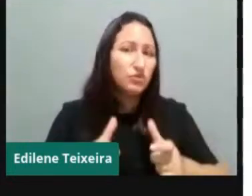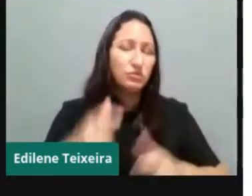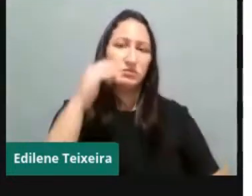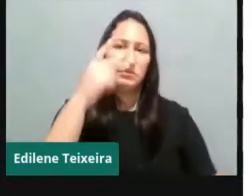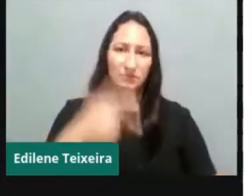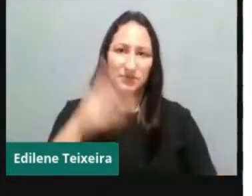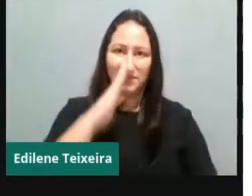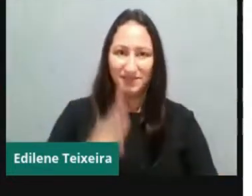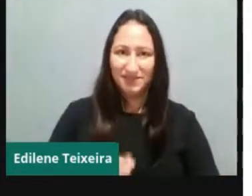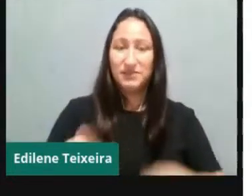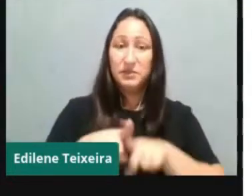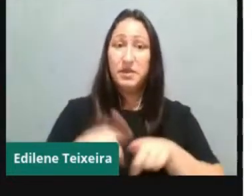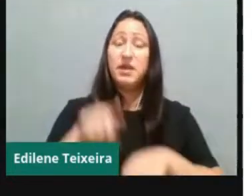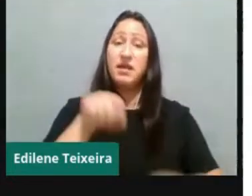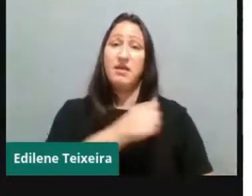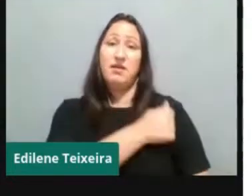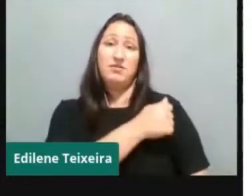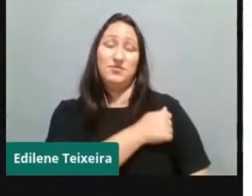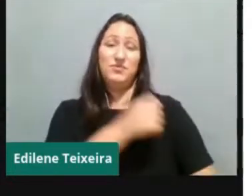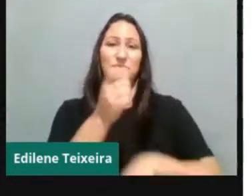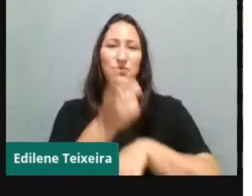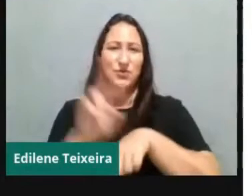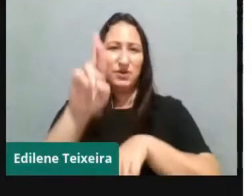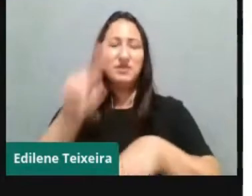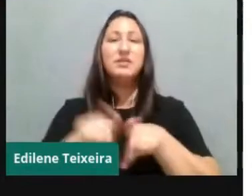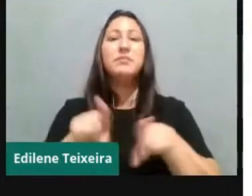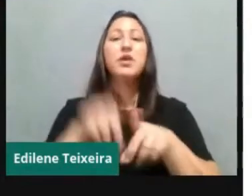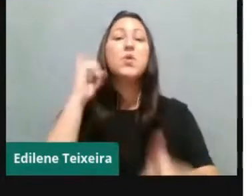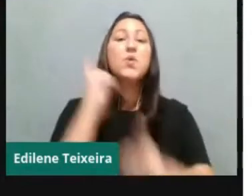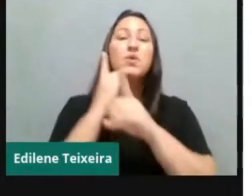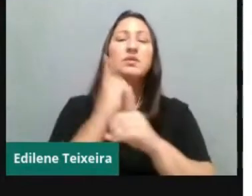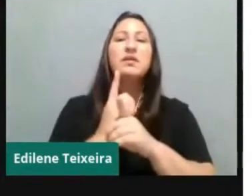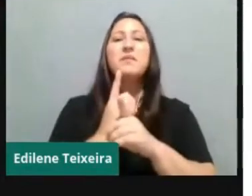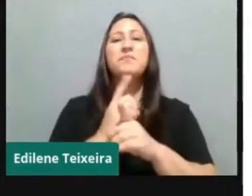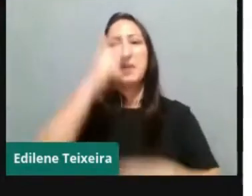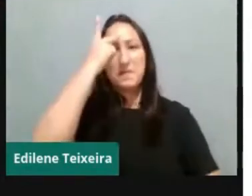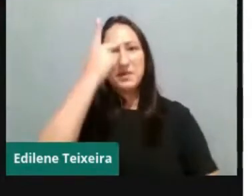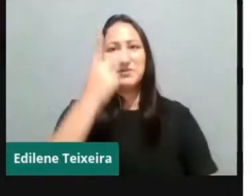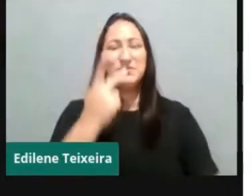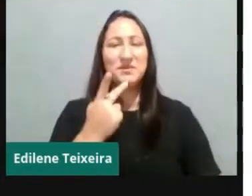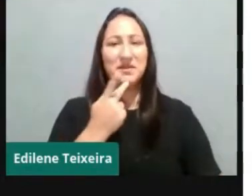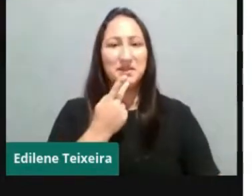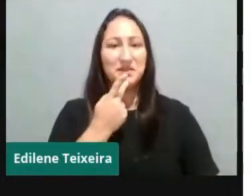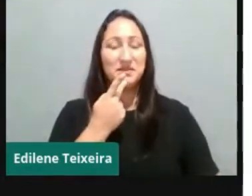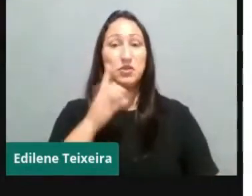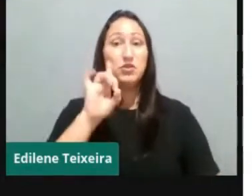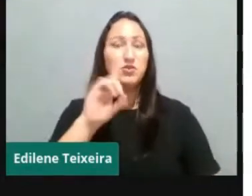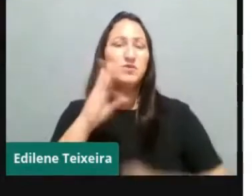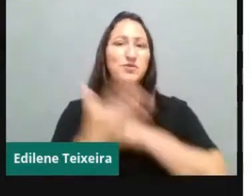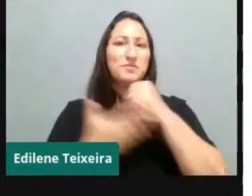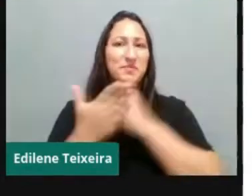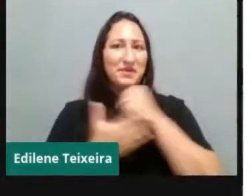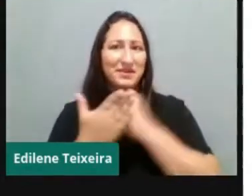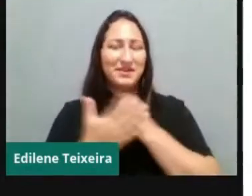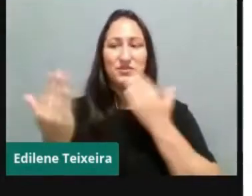nós conseguimos decodificar um traço de personalidade só com base no padrão de ativação cerebral também. Por questão de tempo, eu não vou